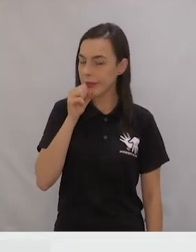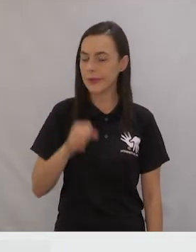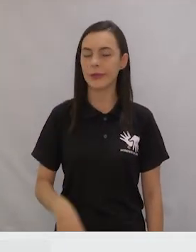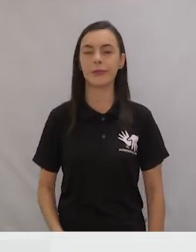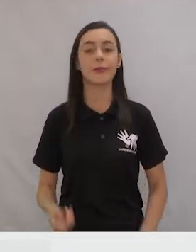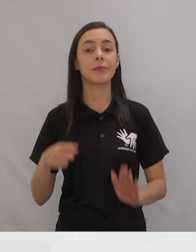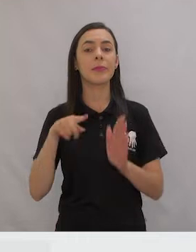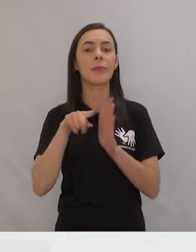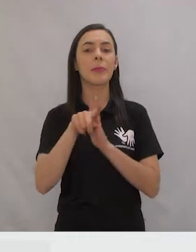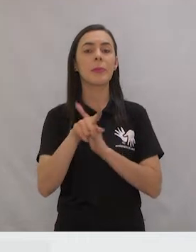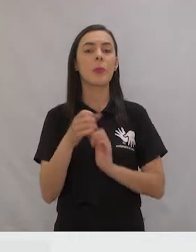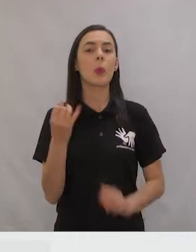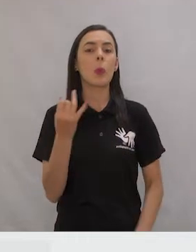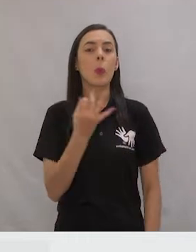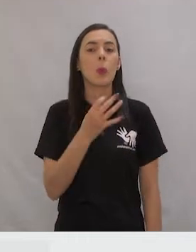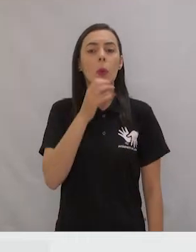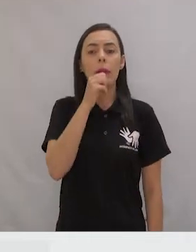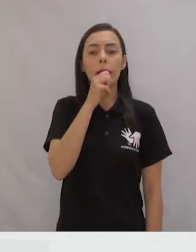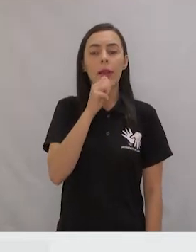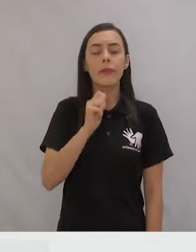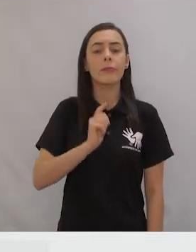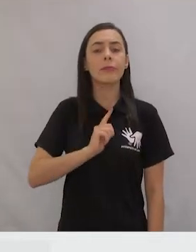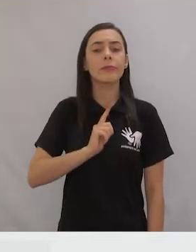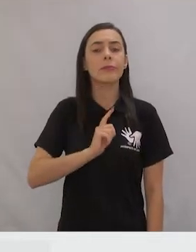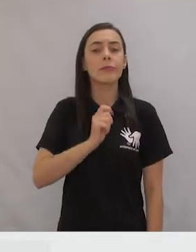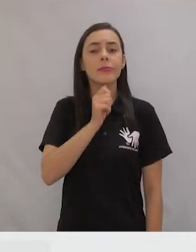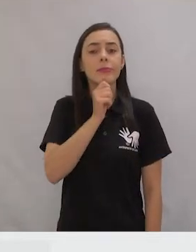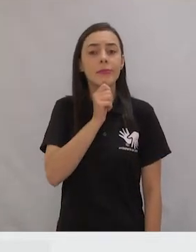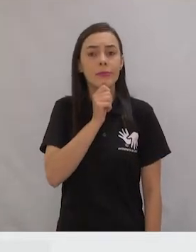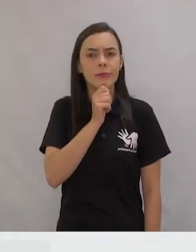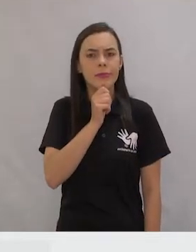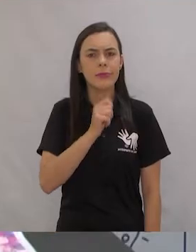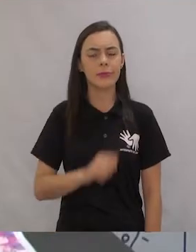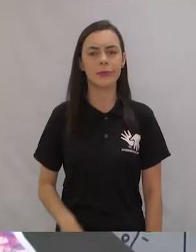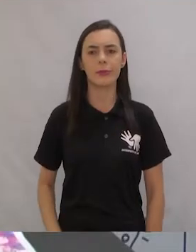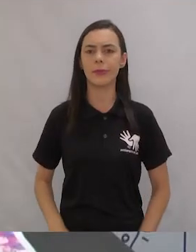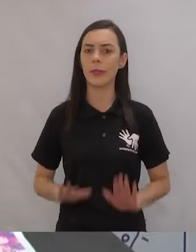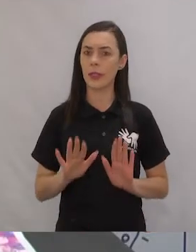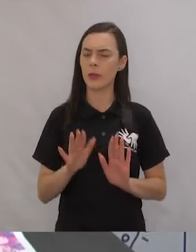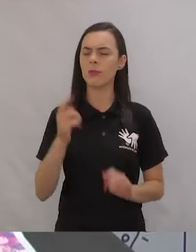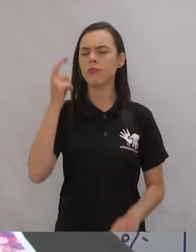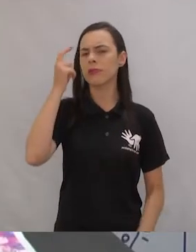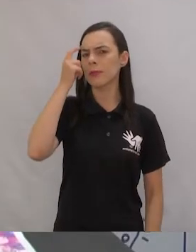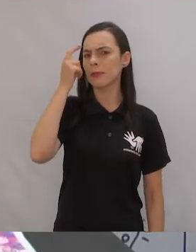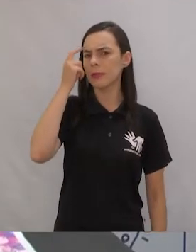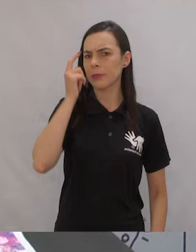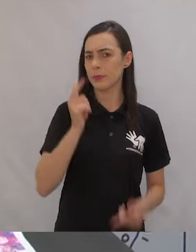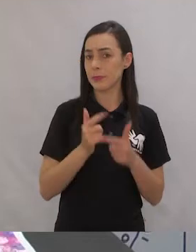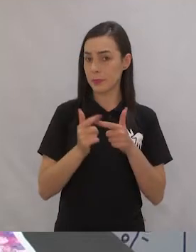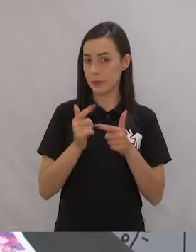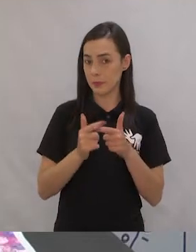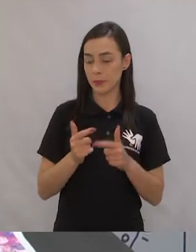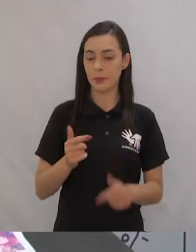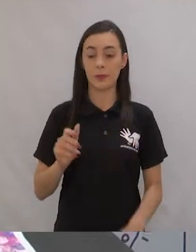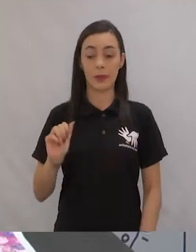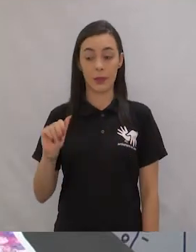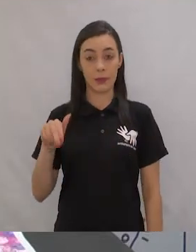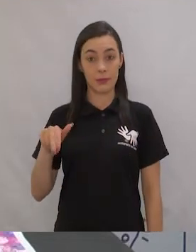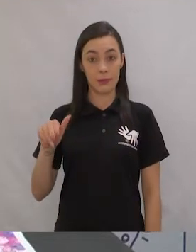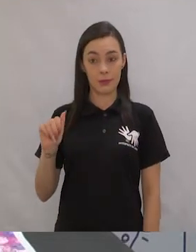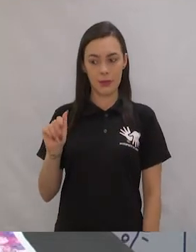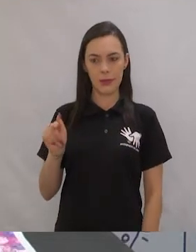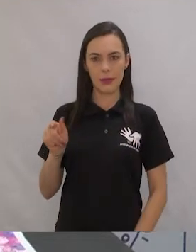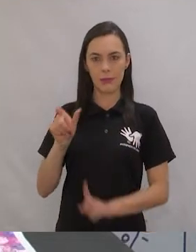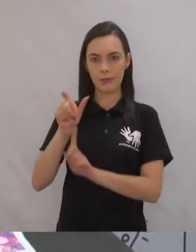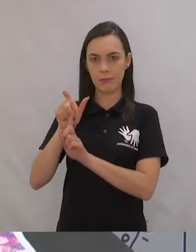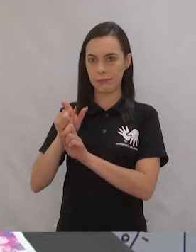laranjas. Quantas laranjas restaram para a Ana? Então vamos pensar nesse problema. Eu tenho a Ana,